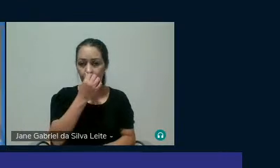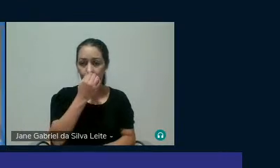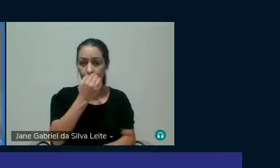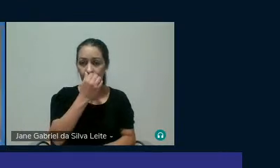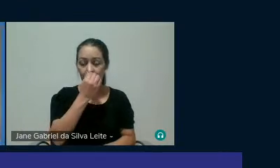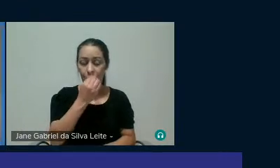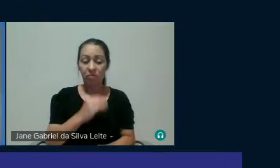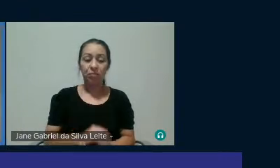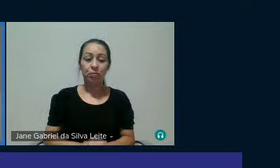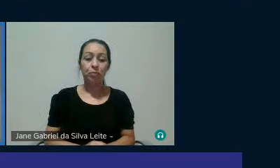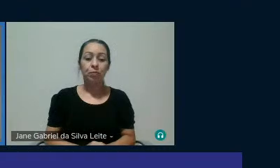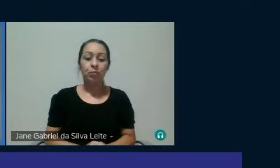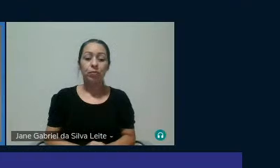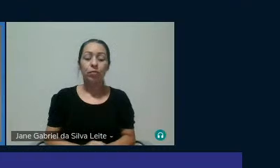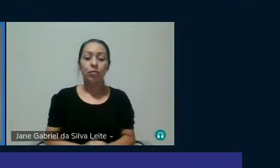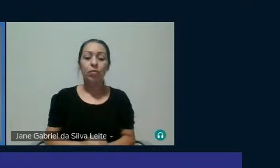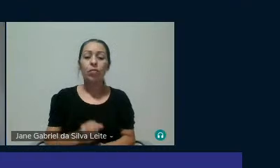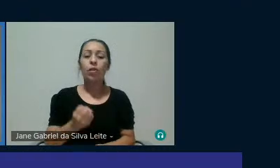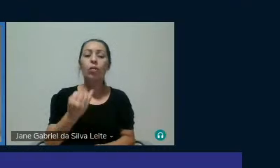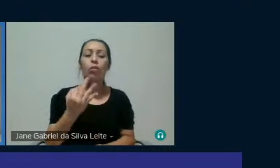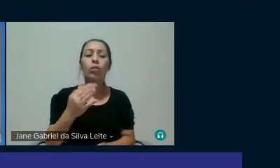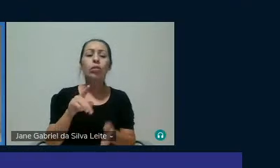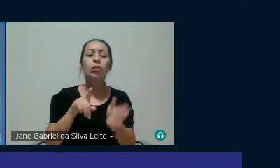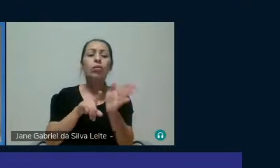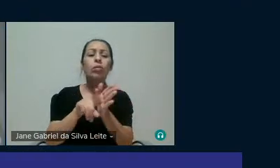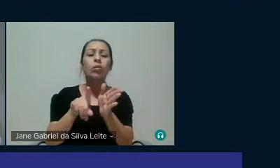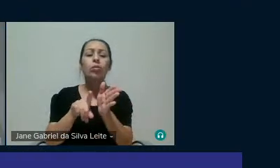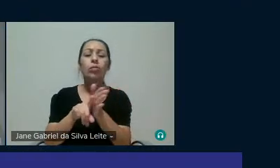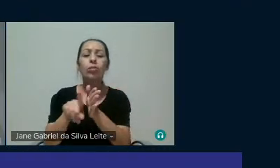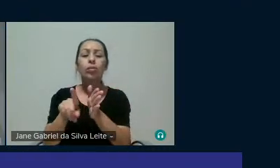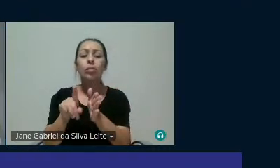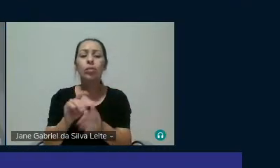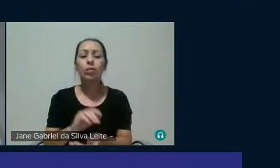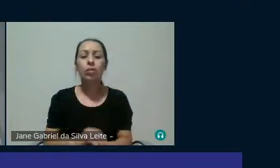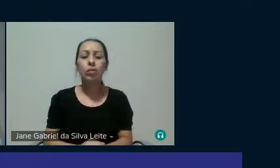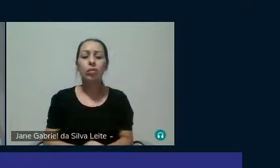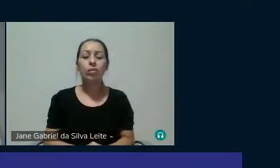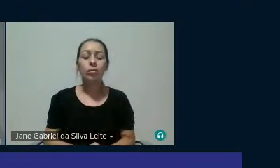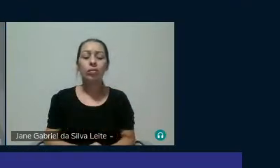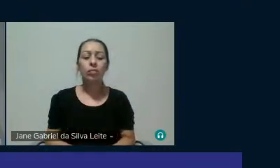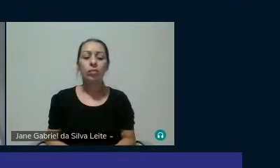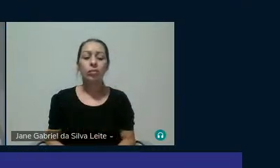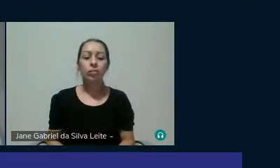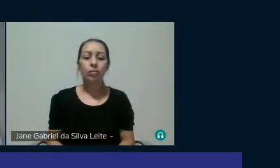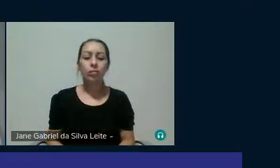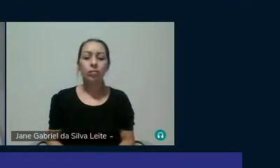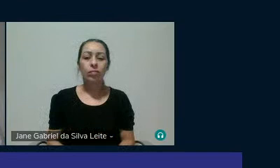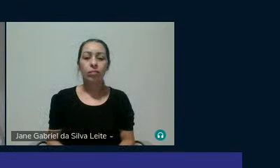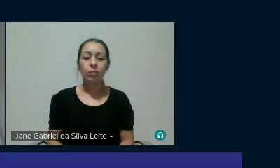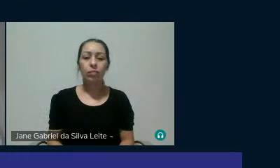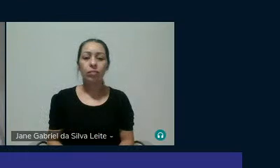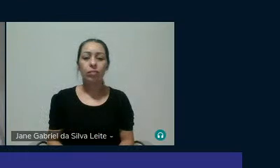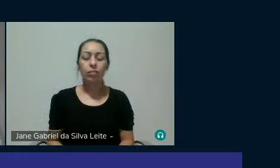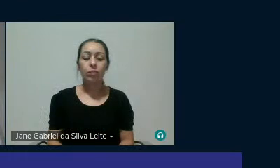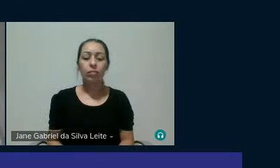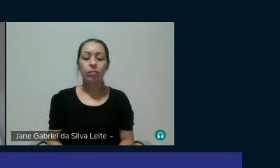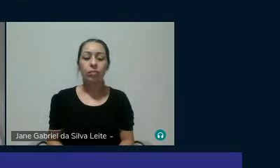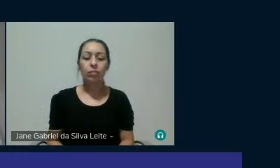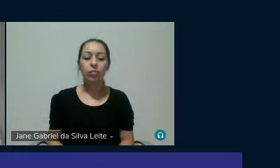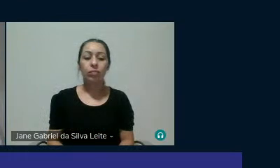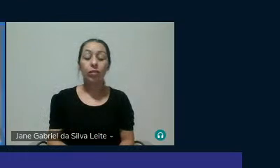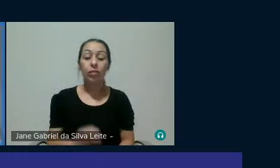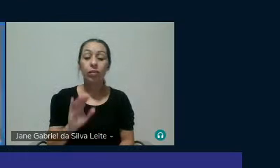Então, vamos ver, prof, as perguntas. Olá,